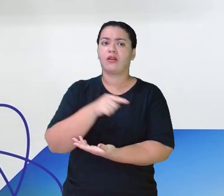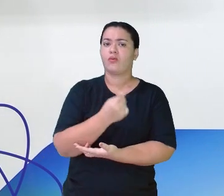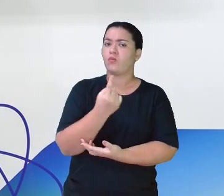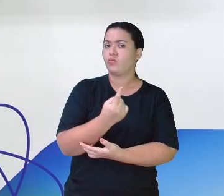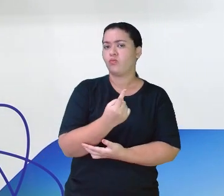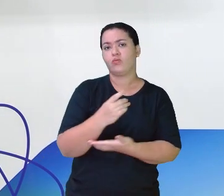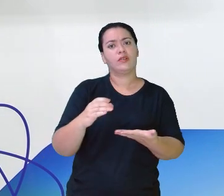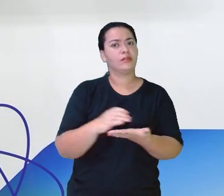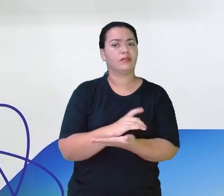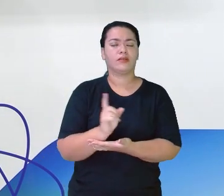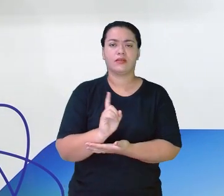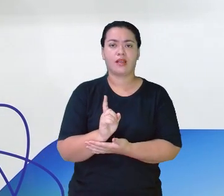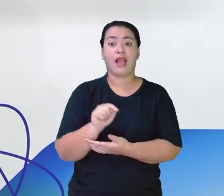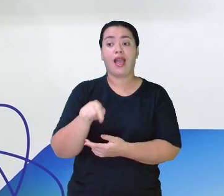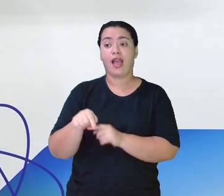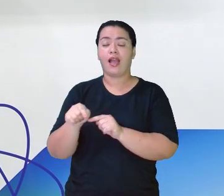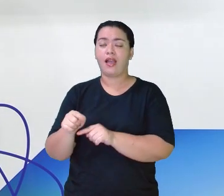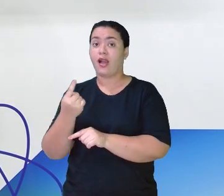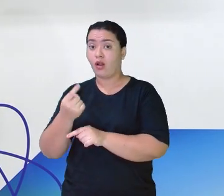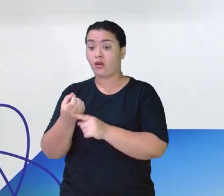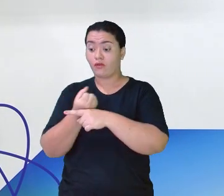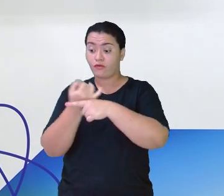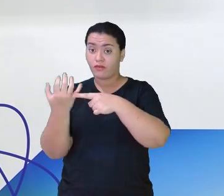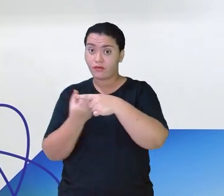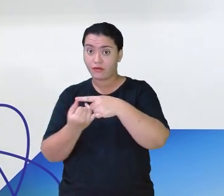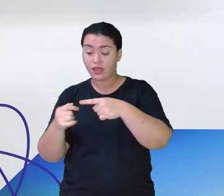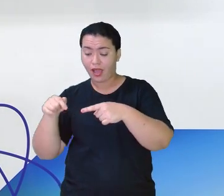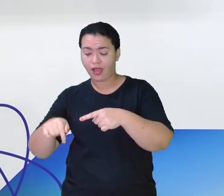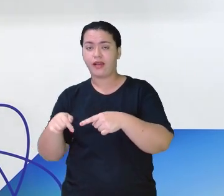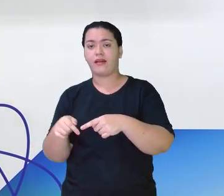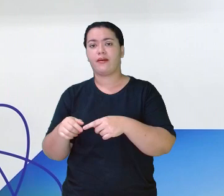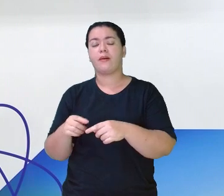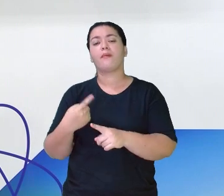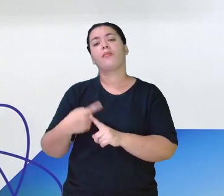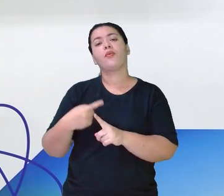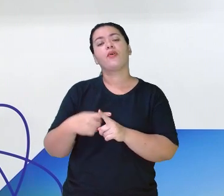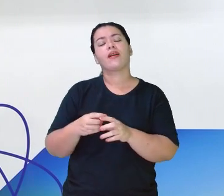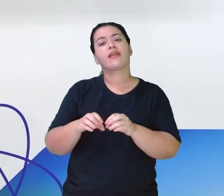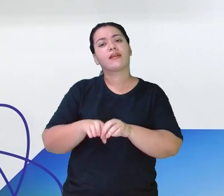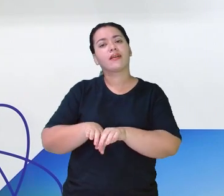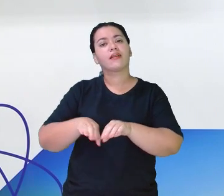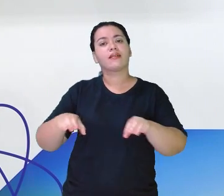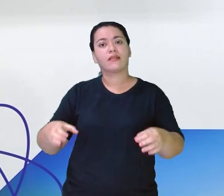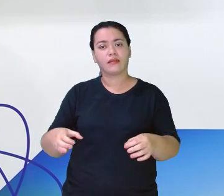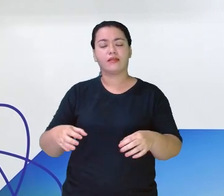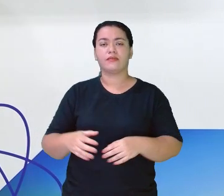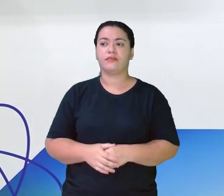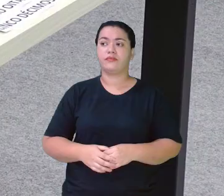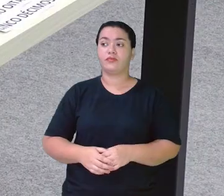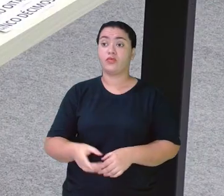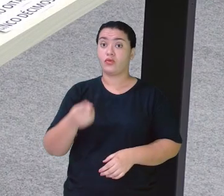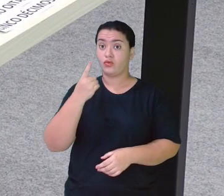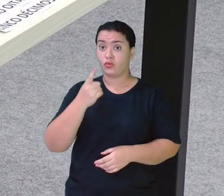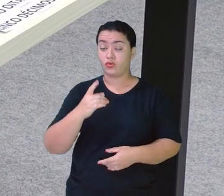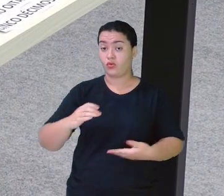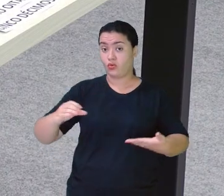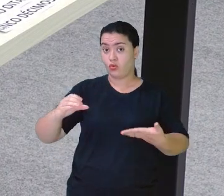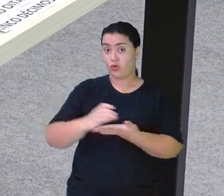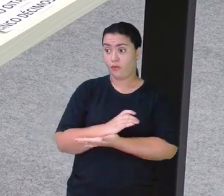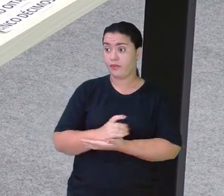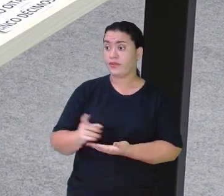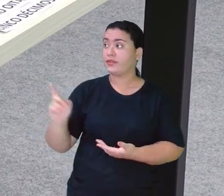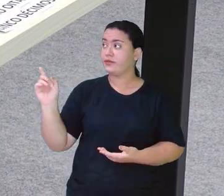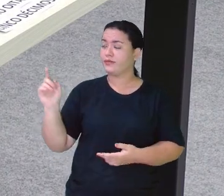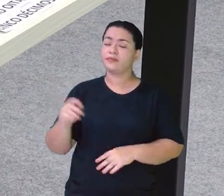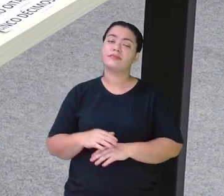número fracionário. Aí presta atenção, olha para cá novamente. Eu tinha o meu inteiro assim, não foi? Eu